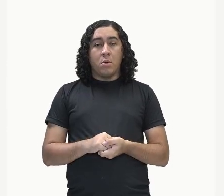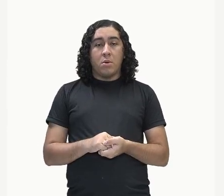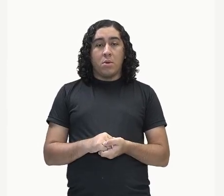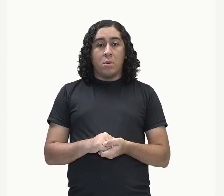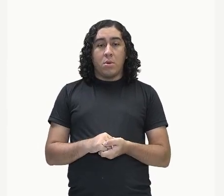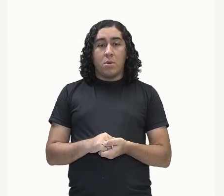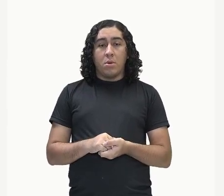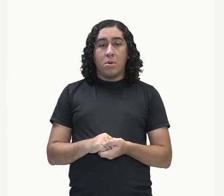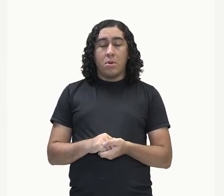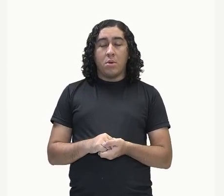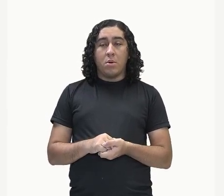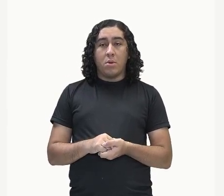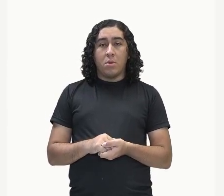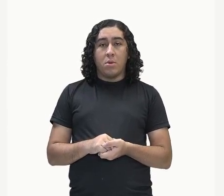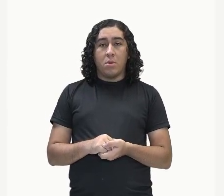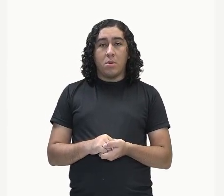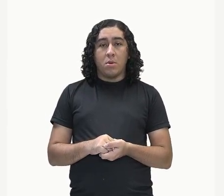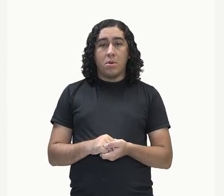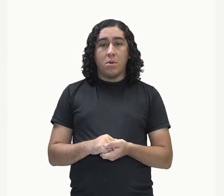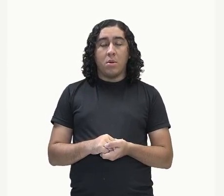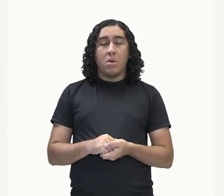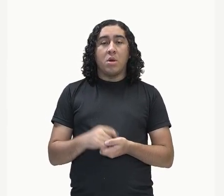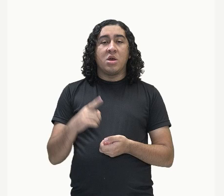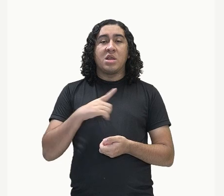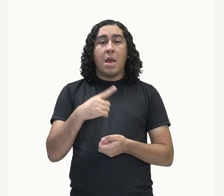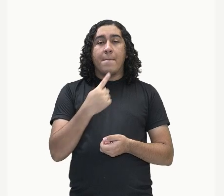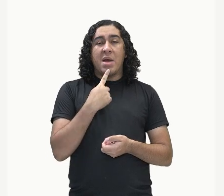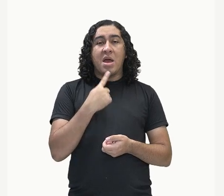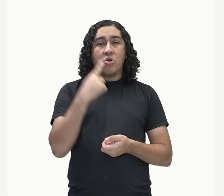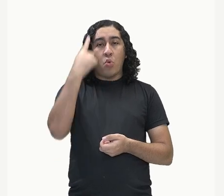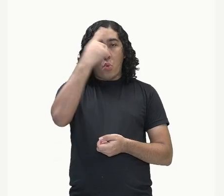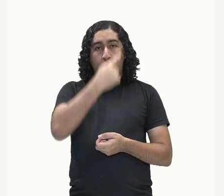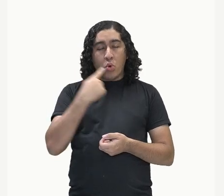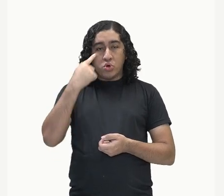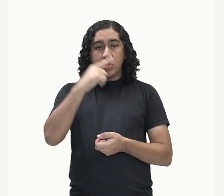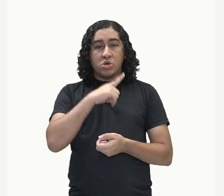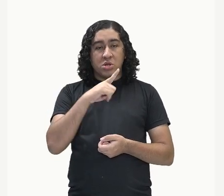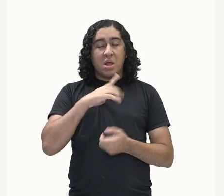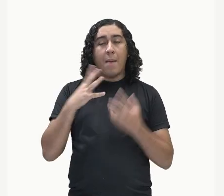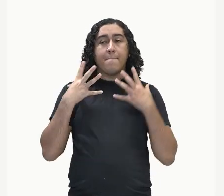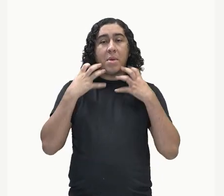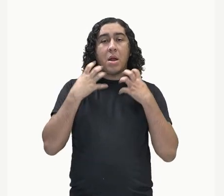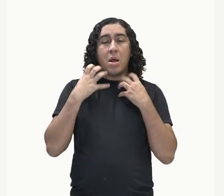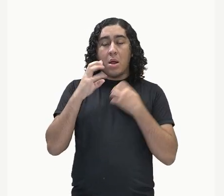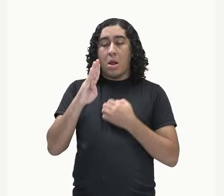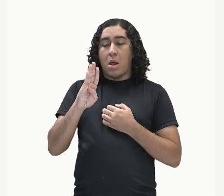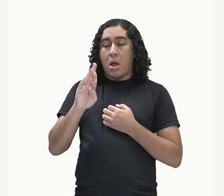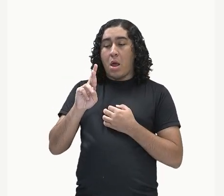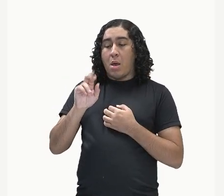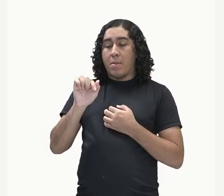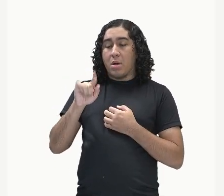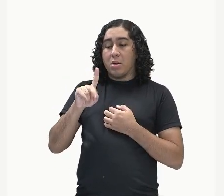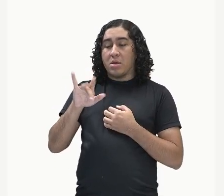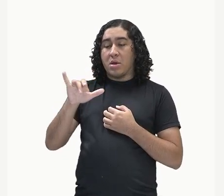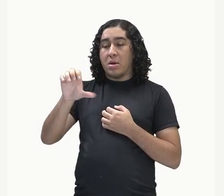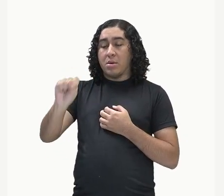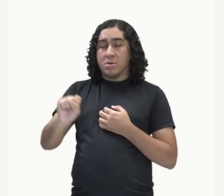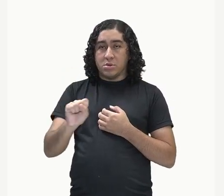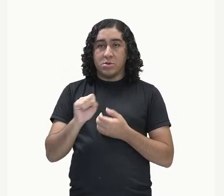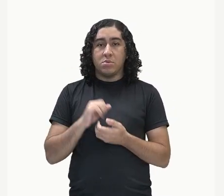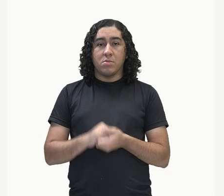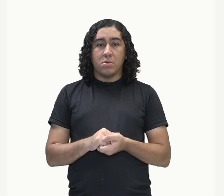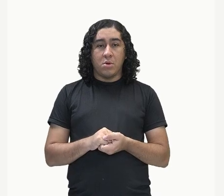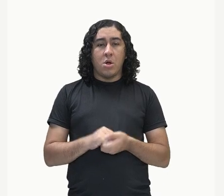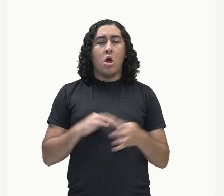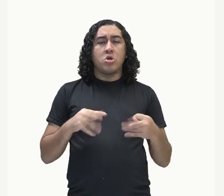ali, né, perto ali do seu rosto, uma estrutura chamada de brânquias, né, que fica assim nessa região, né? Todo mundo